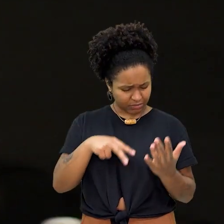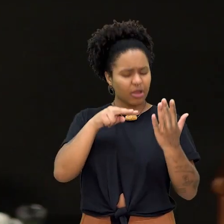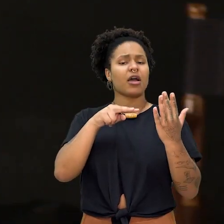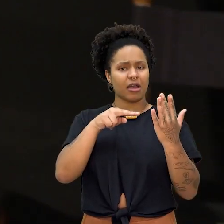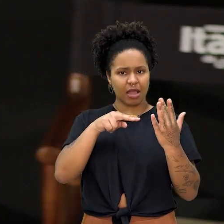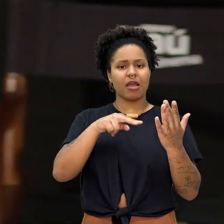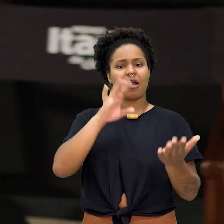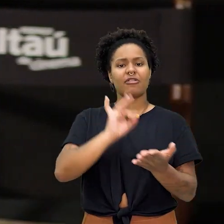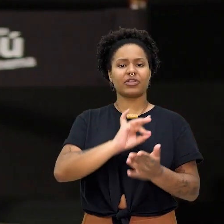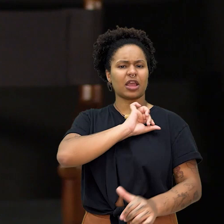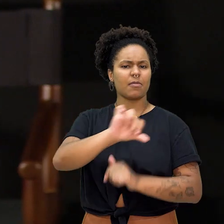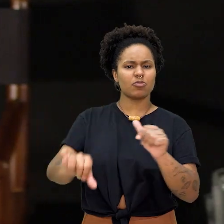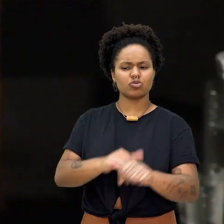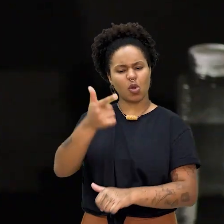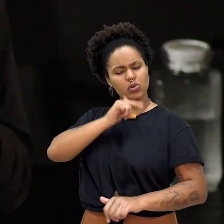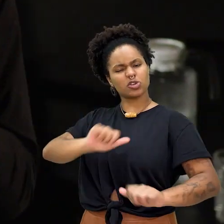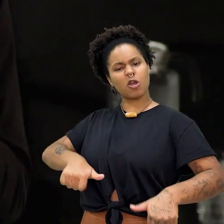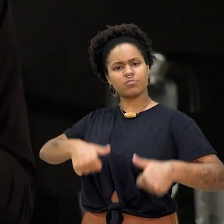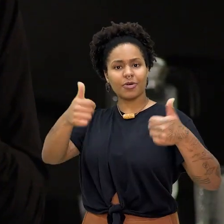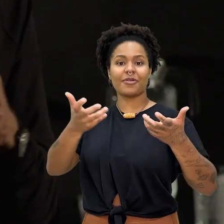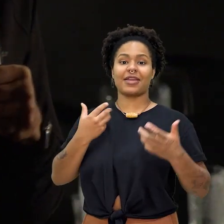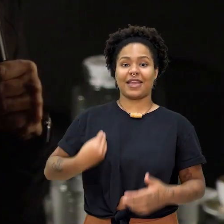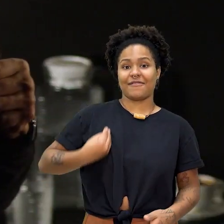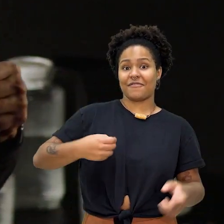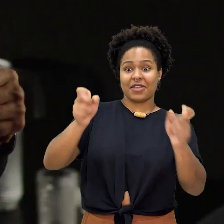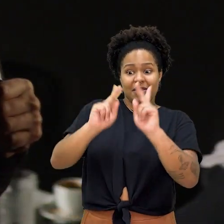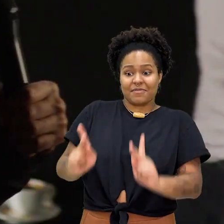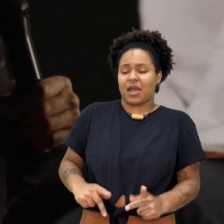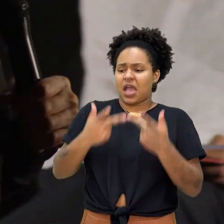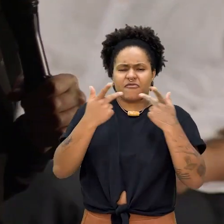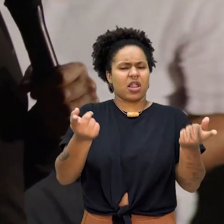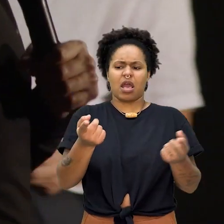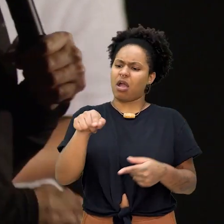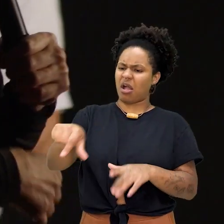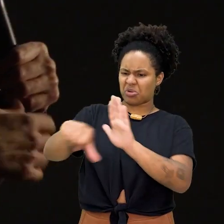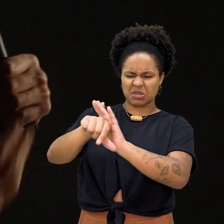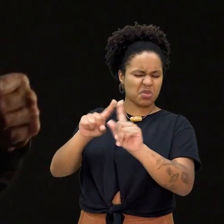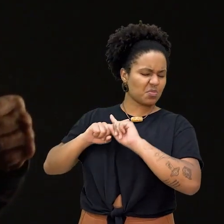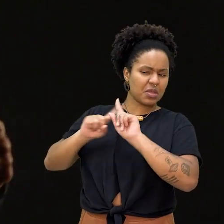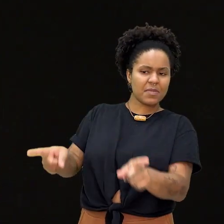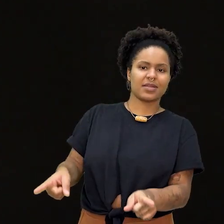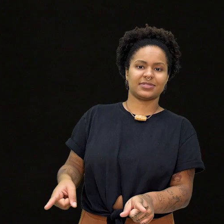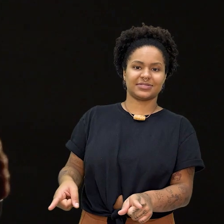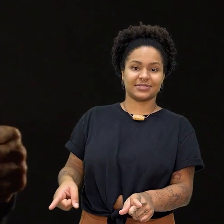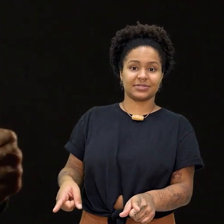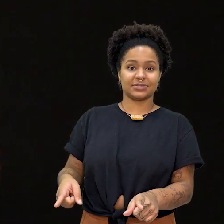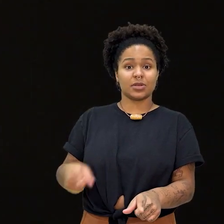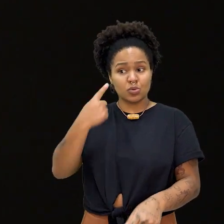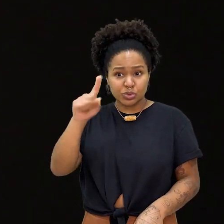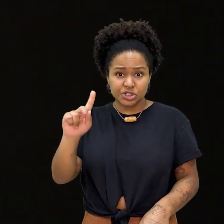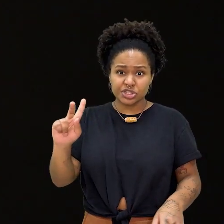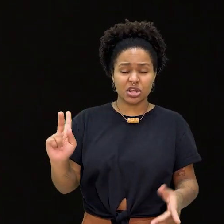que realmente mudou, que se recuperou, quer viver em paz e dizer ao crime nunca mais. O dia